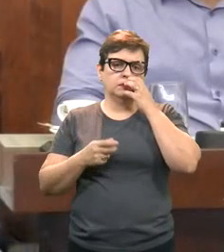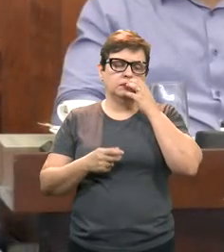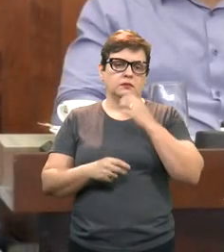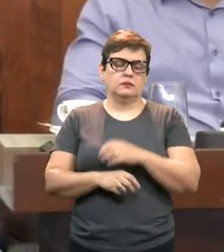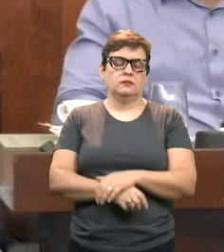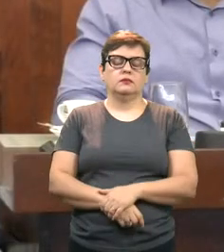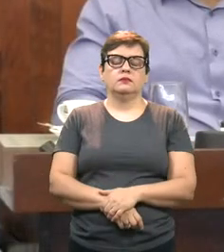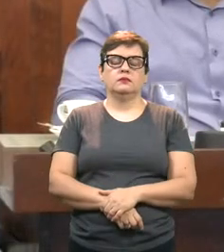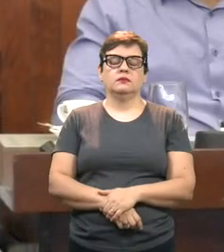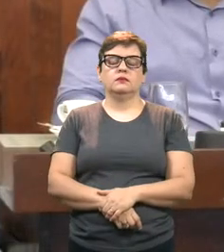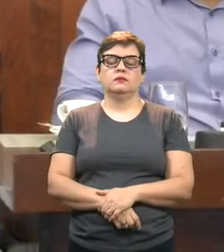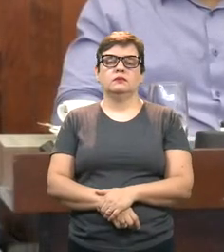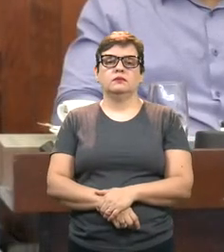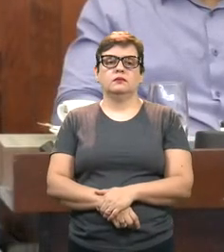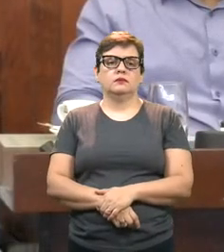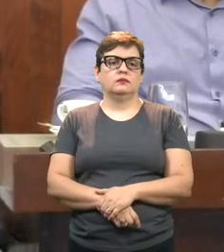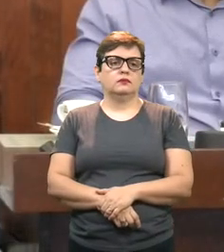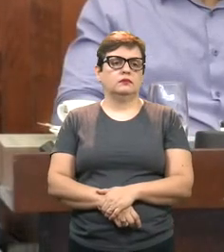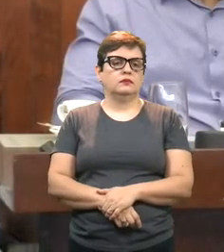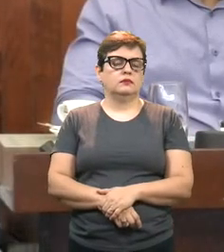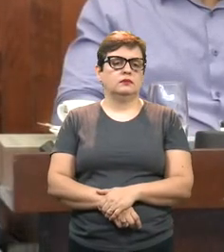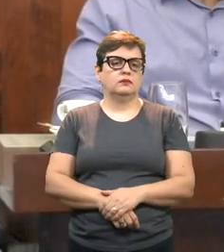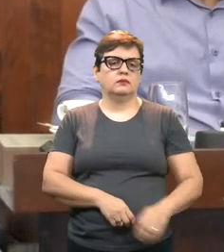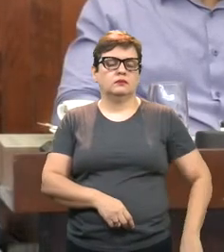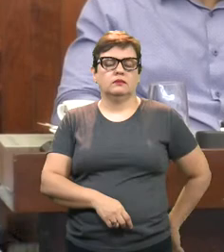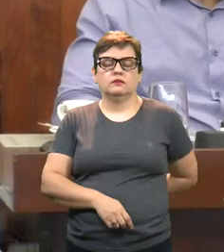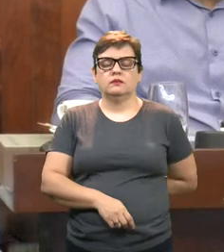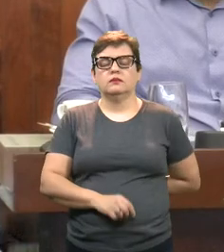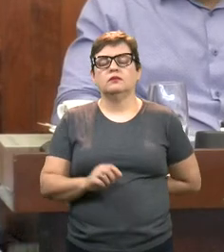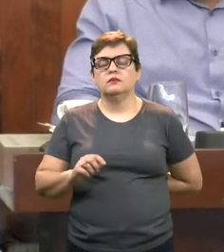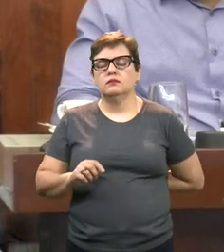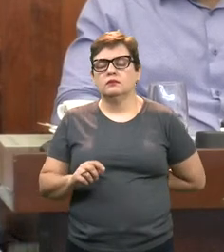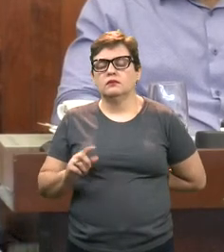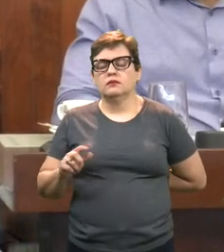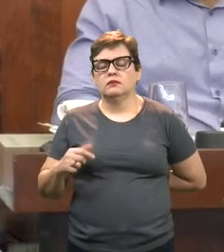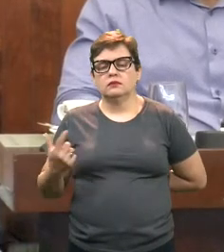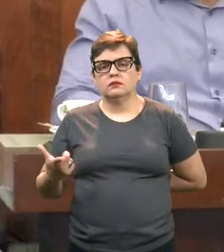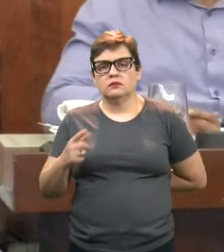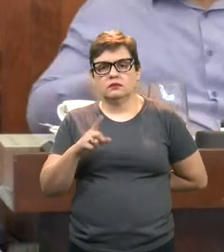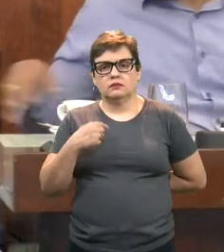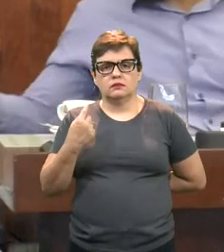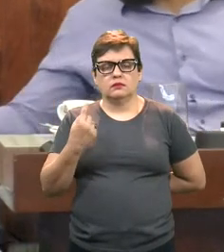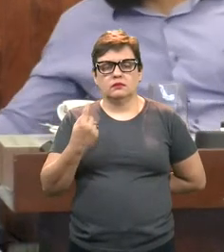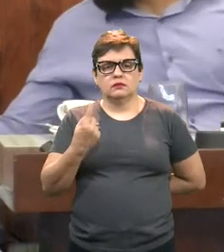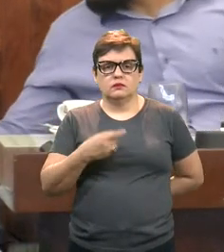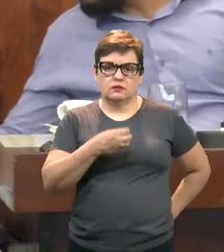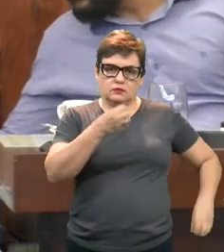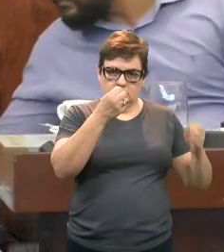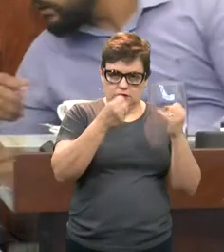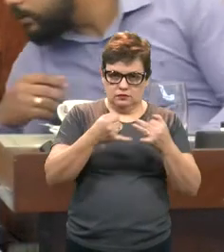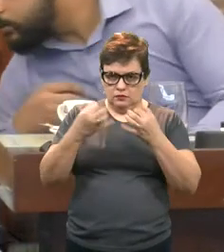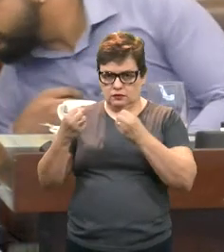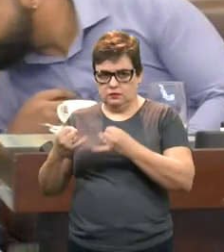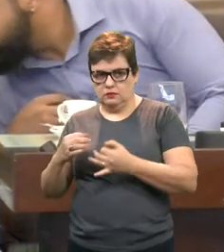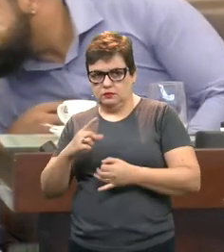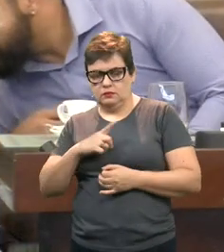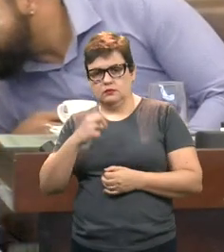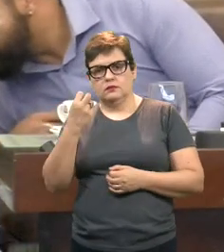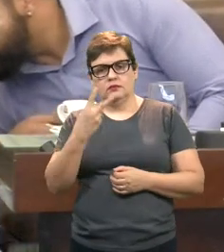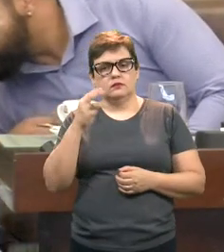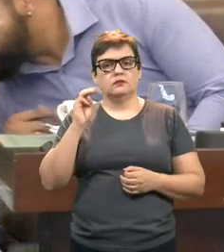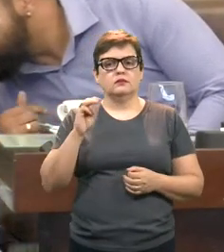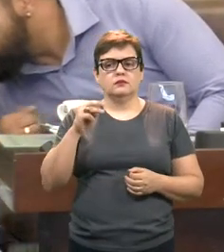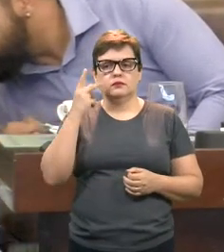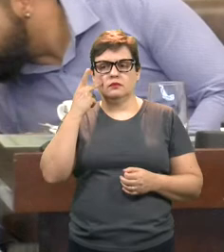para formular suas perguntas. Por outro lado, nossos expositores terão prazo de 2 minutos para